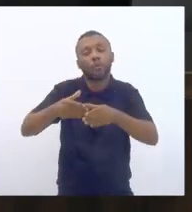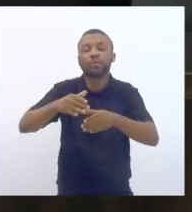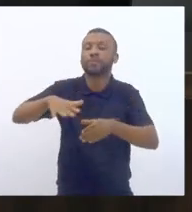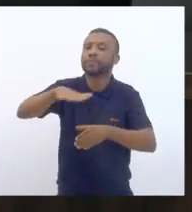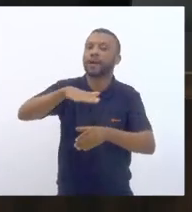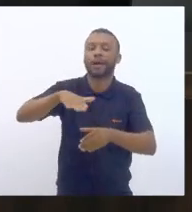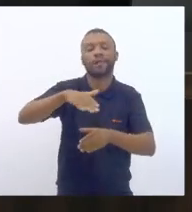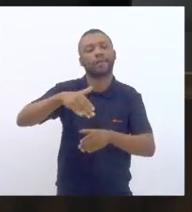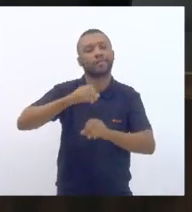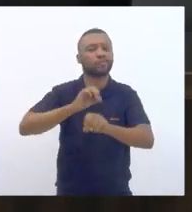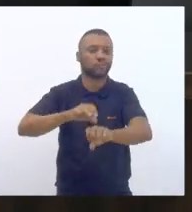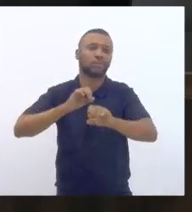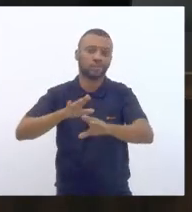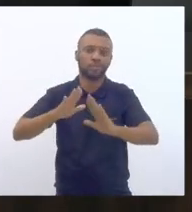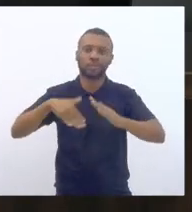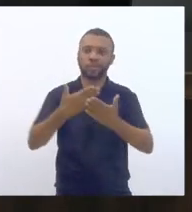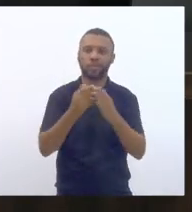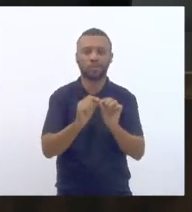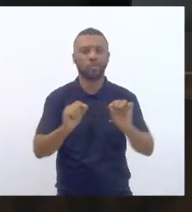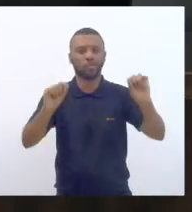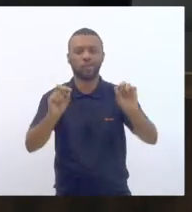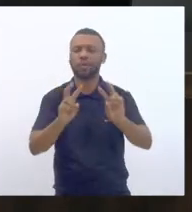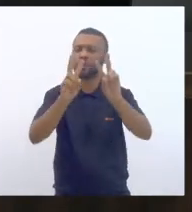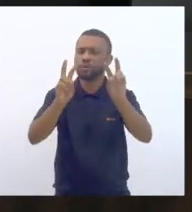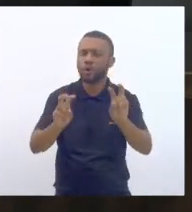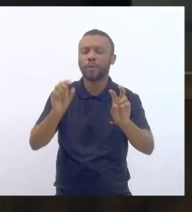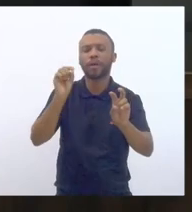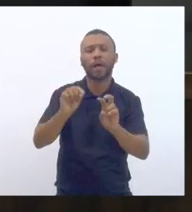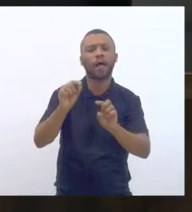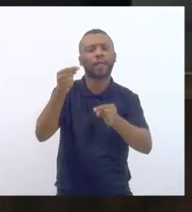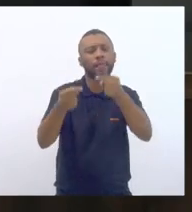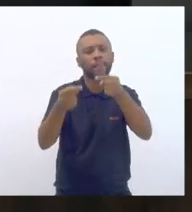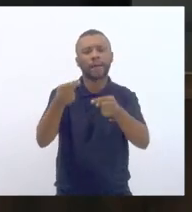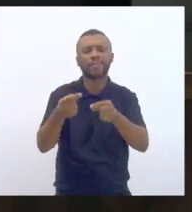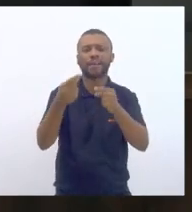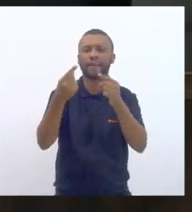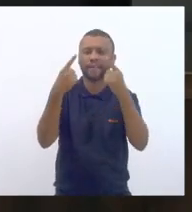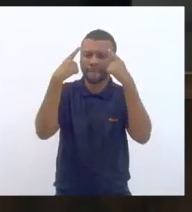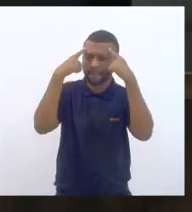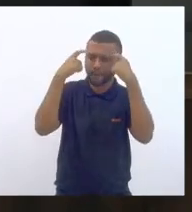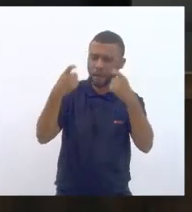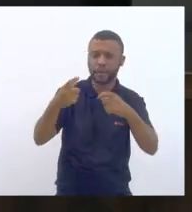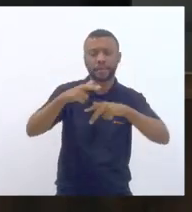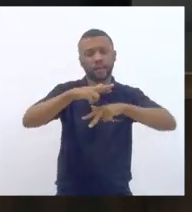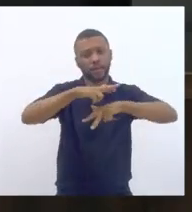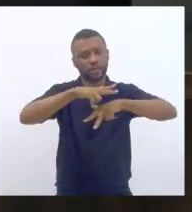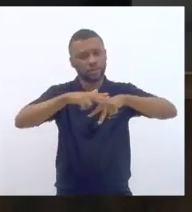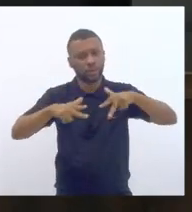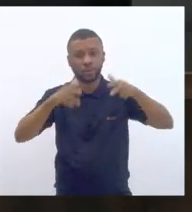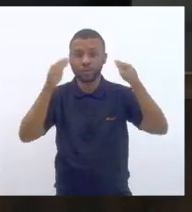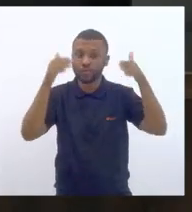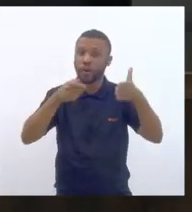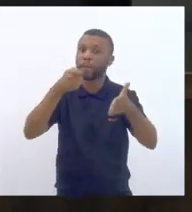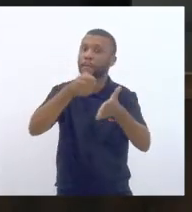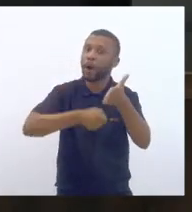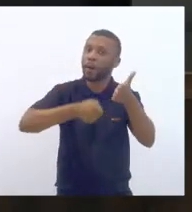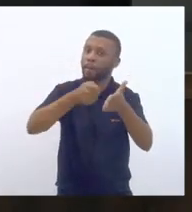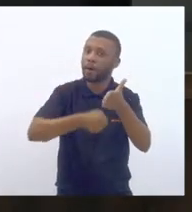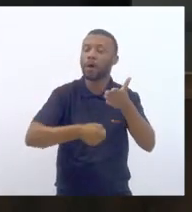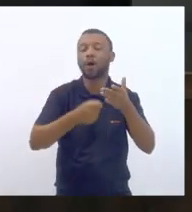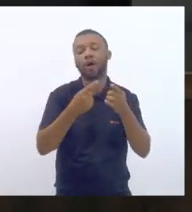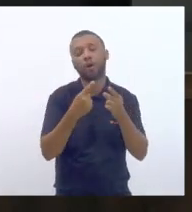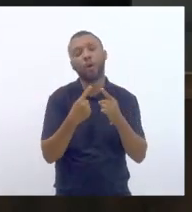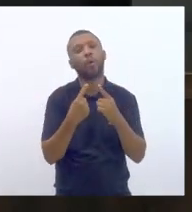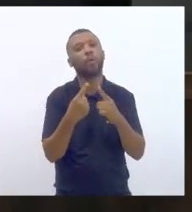escolas estaduais do Estado do Rio de Janeiro sobre a temática violência com gênero, de violência de gênero com foco na luta contra o